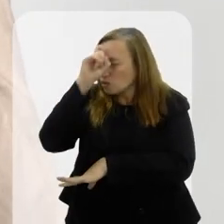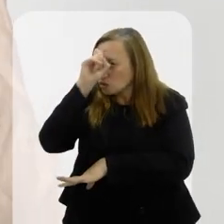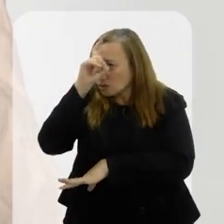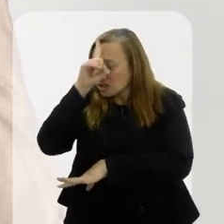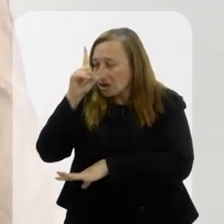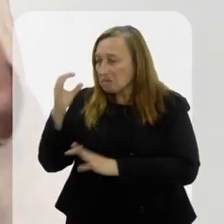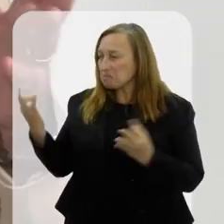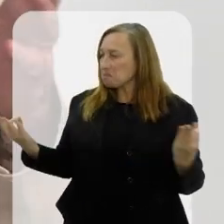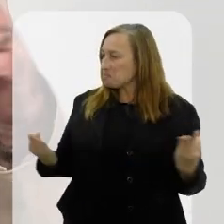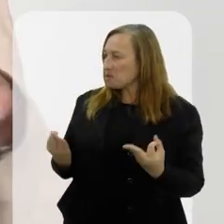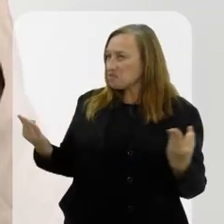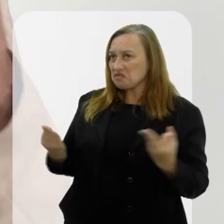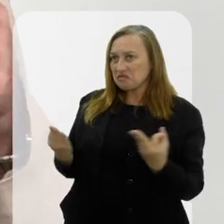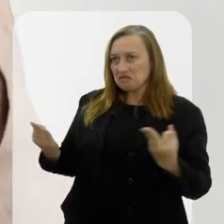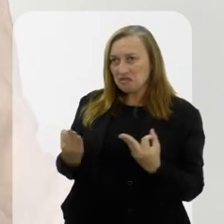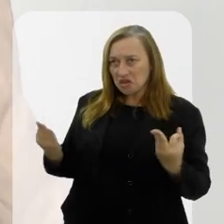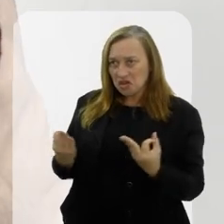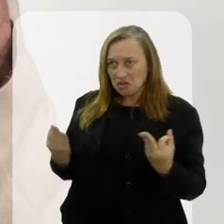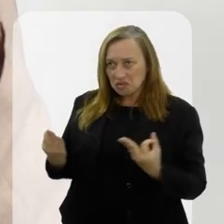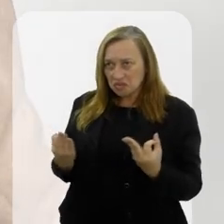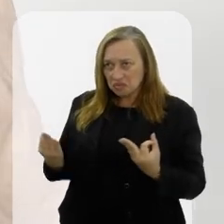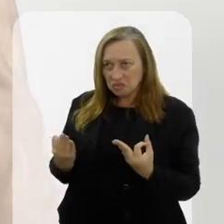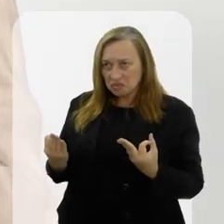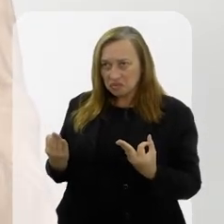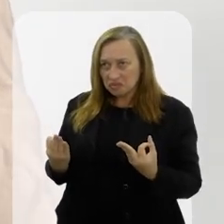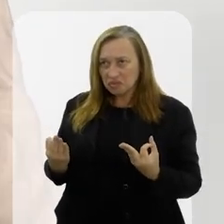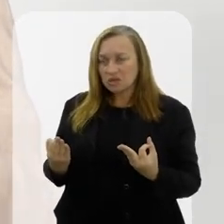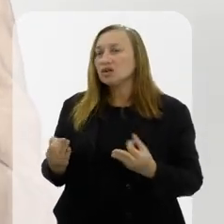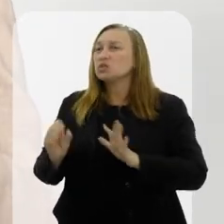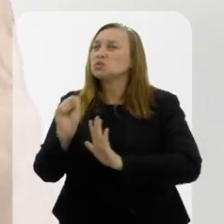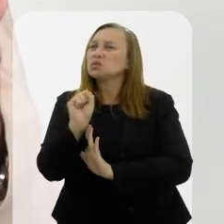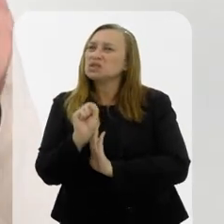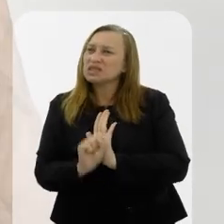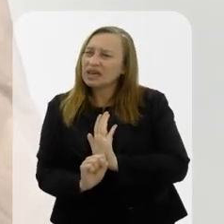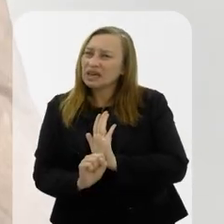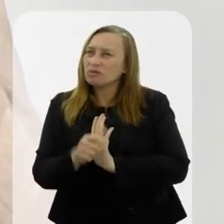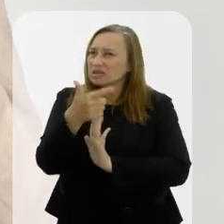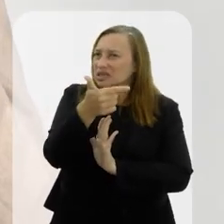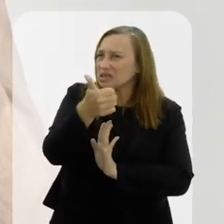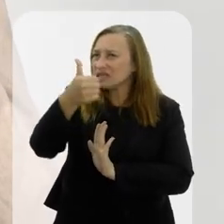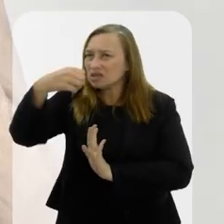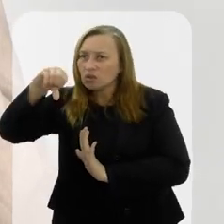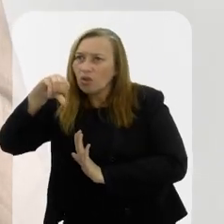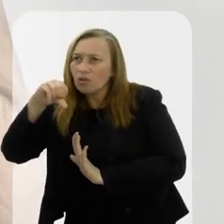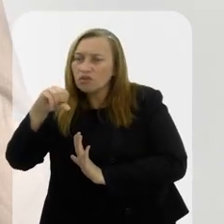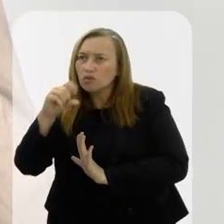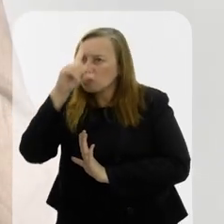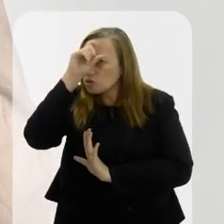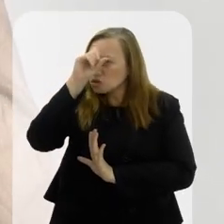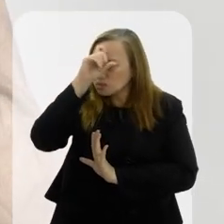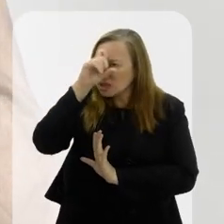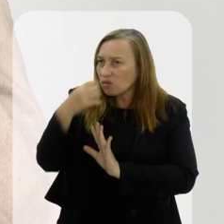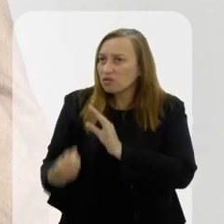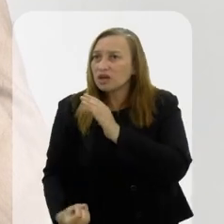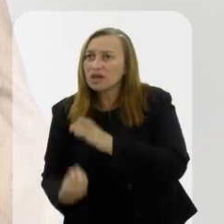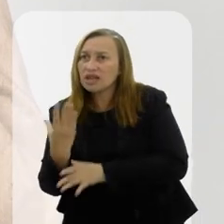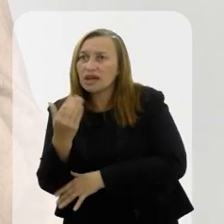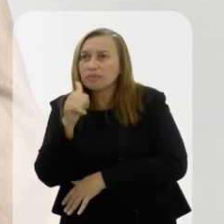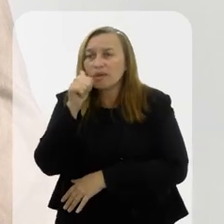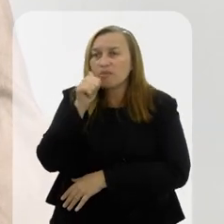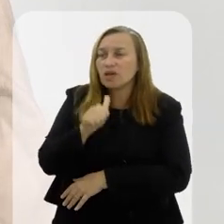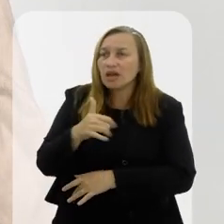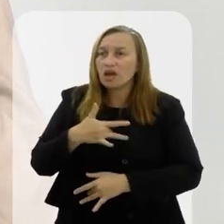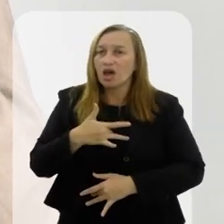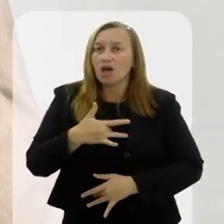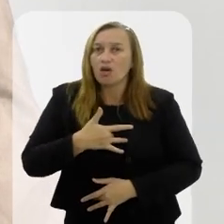um hospital belíssimo do século, dentro de tudo isso que a gente está falando, do século 19, é um hospital que